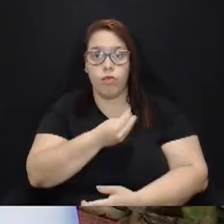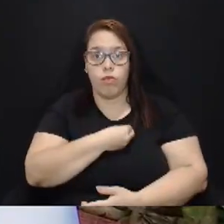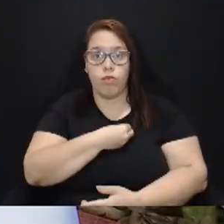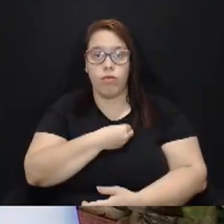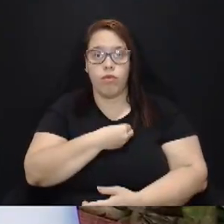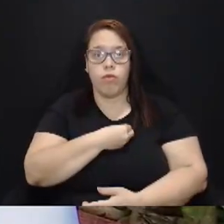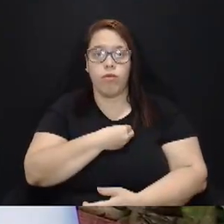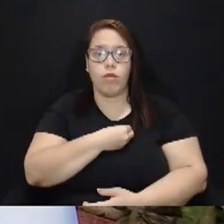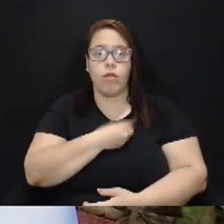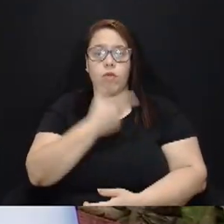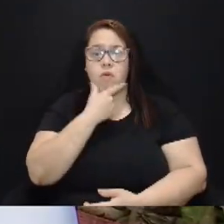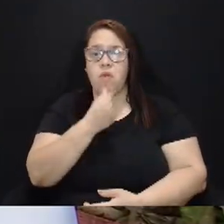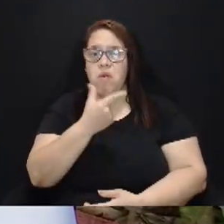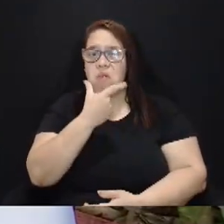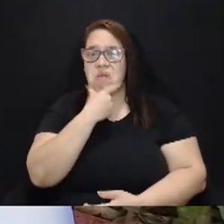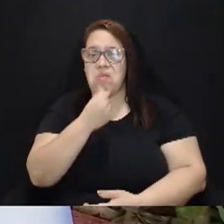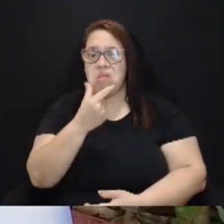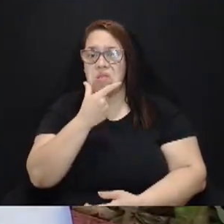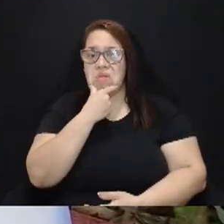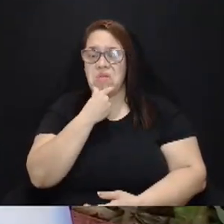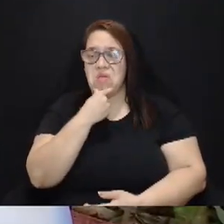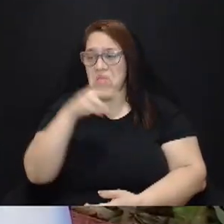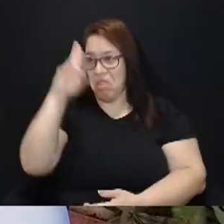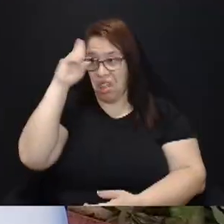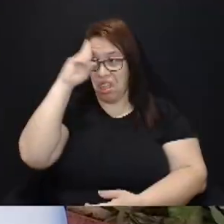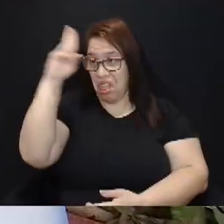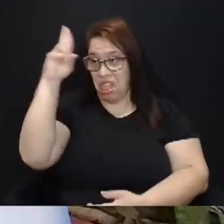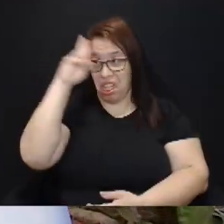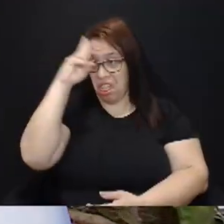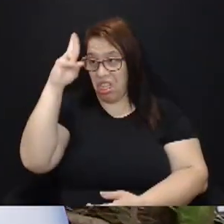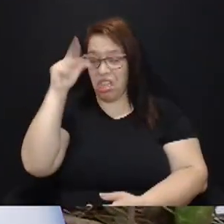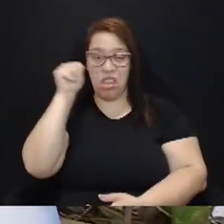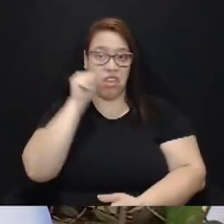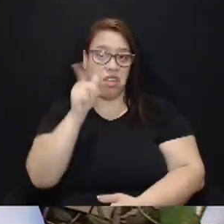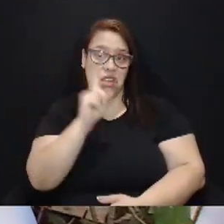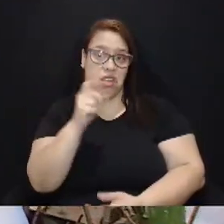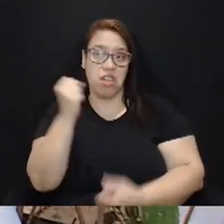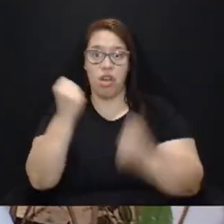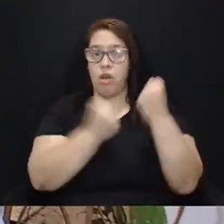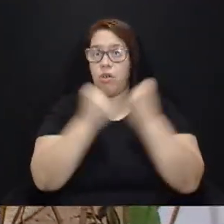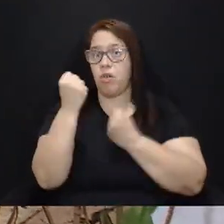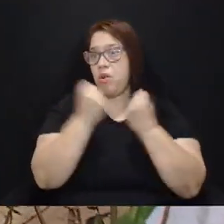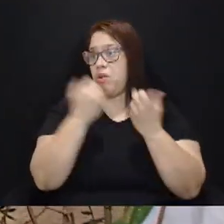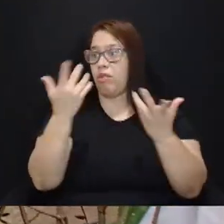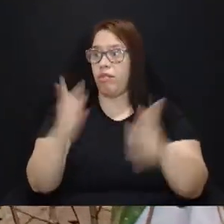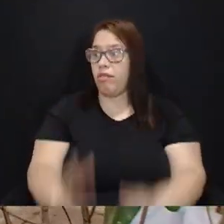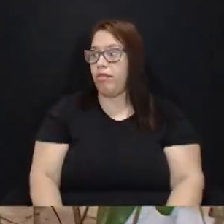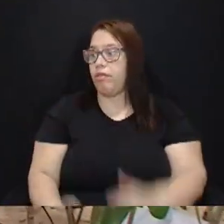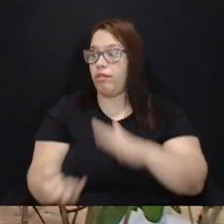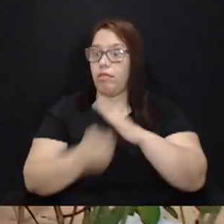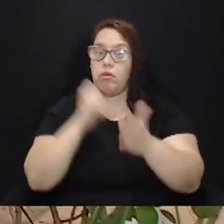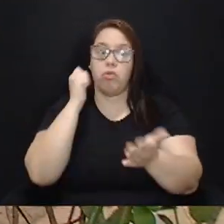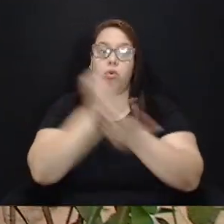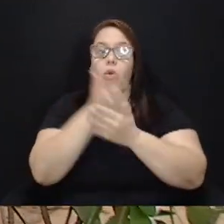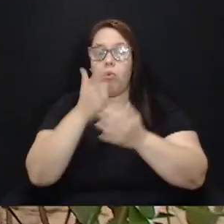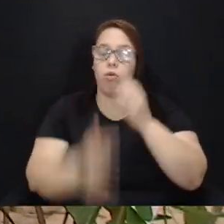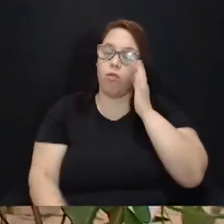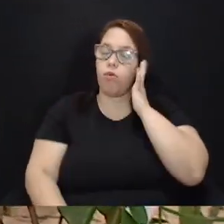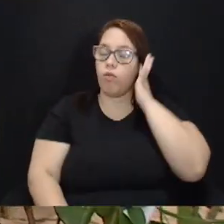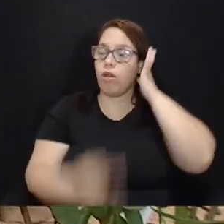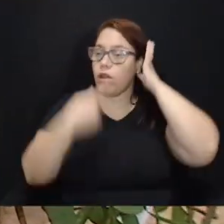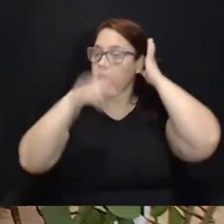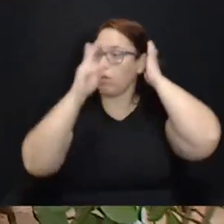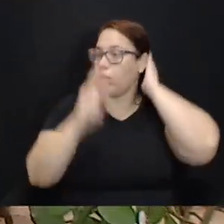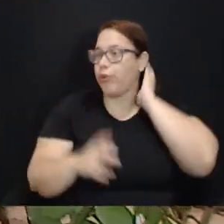os homens são donos. A mulher não é um carro que você vai numa empresa e compra, e é seu. A